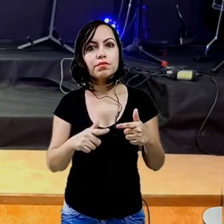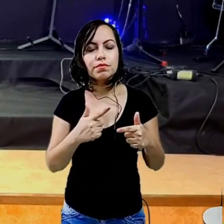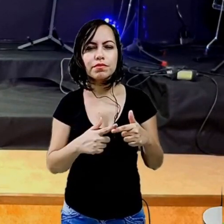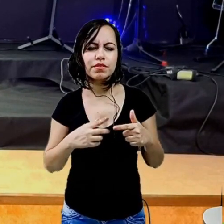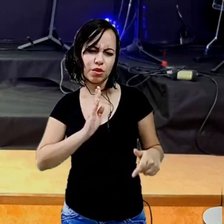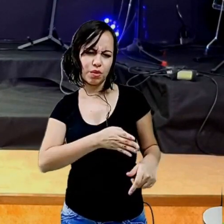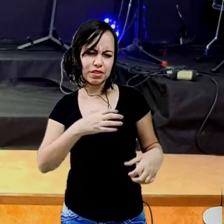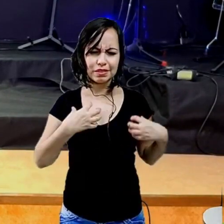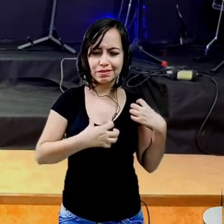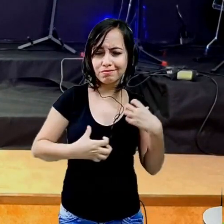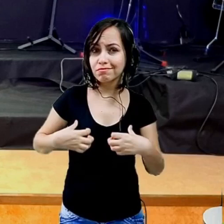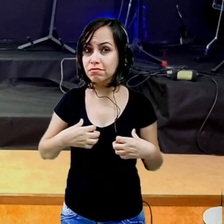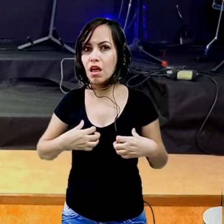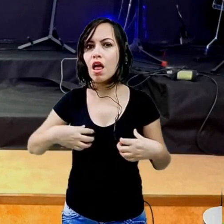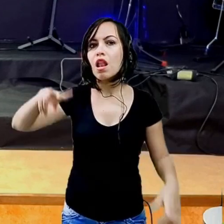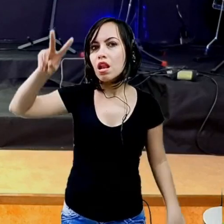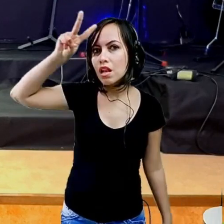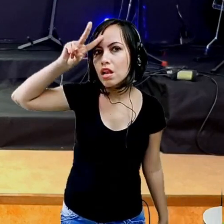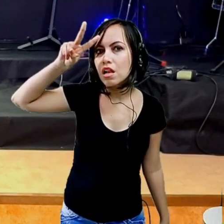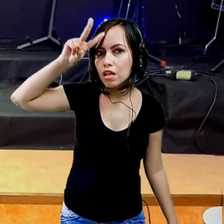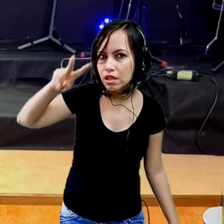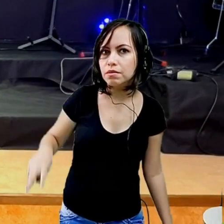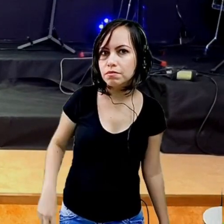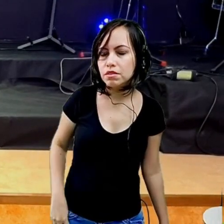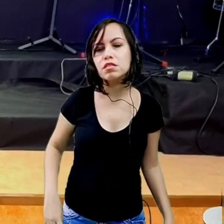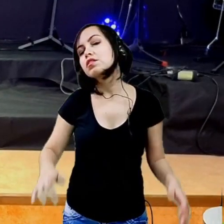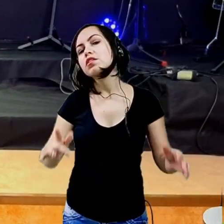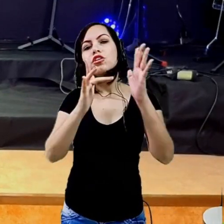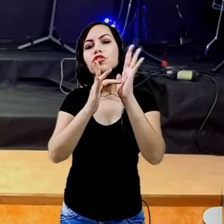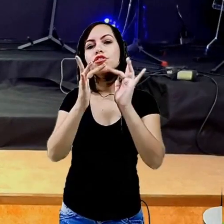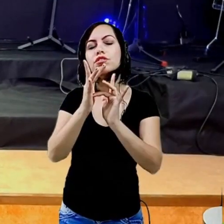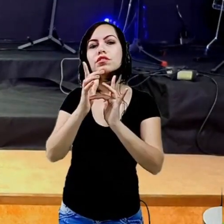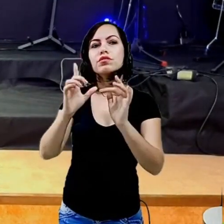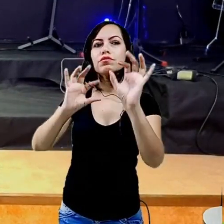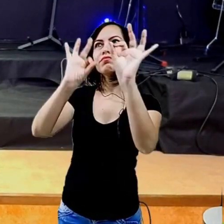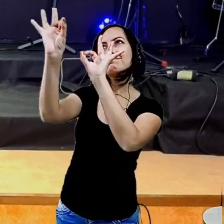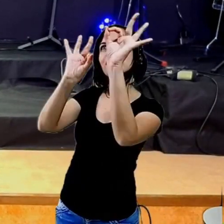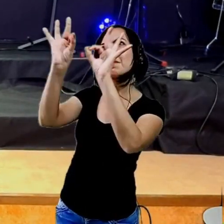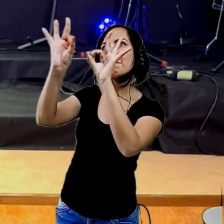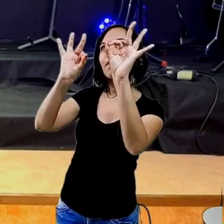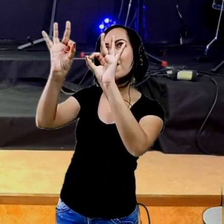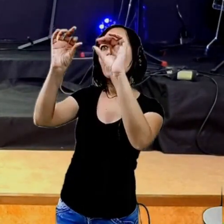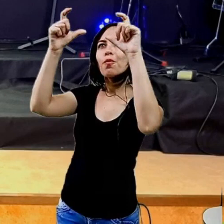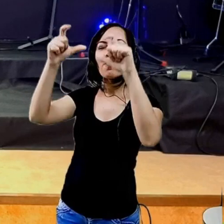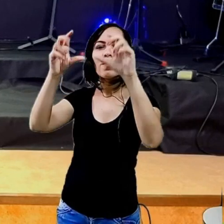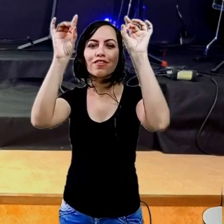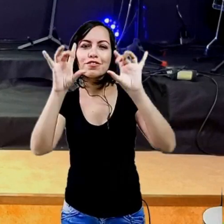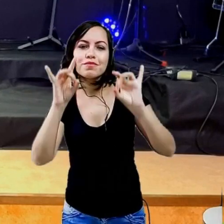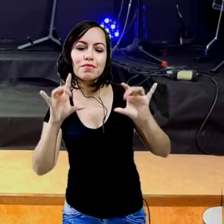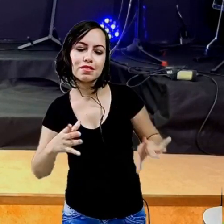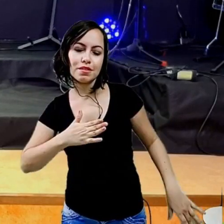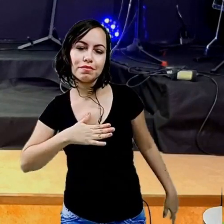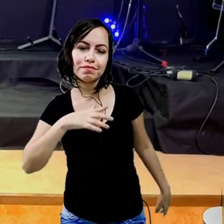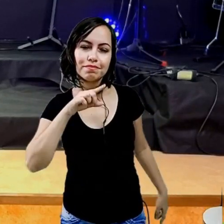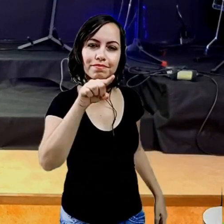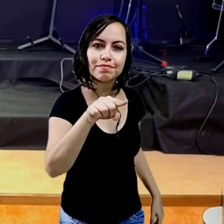coração turbado. Lembre-se, Jesus tem um lugar preparado especialmente para mim e para você.